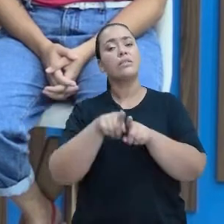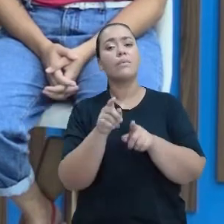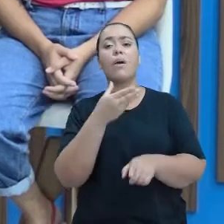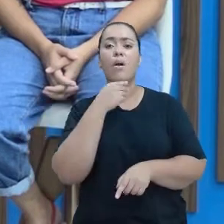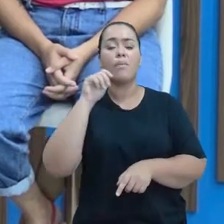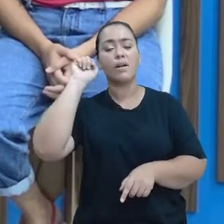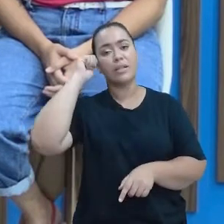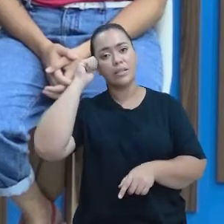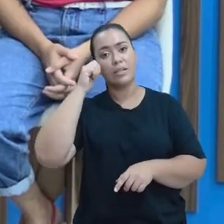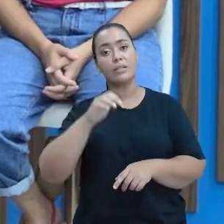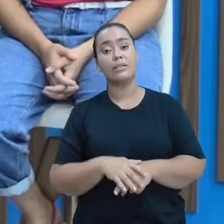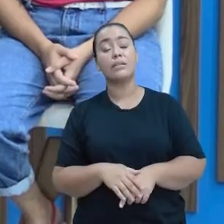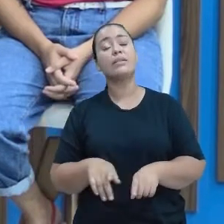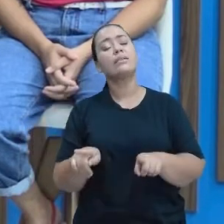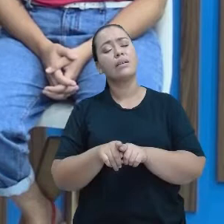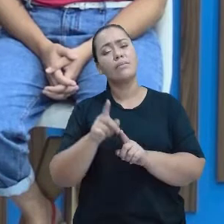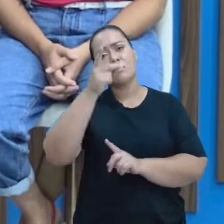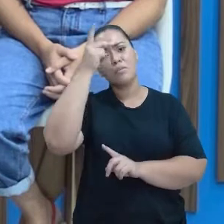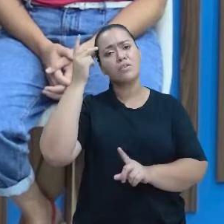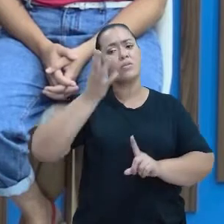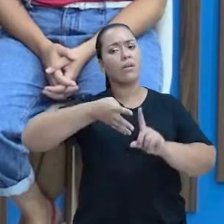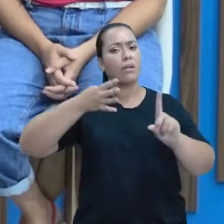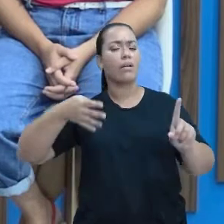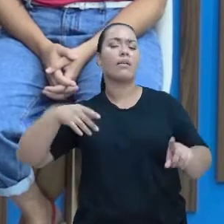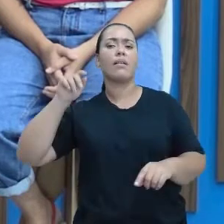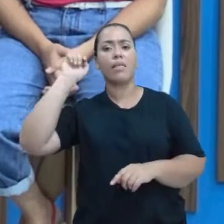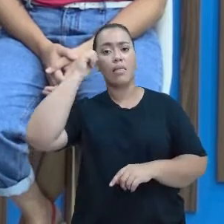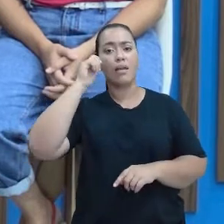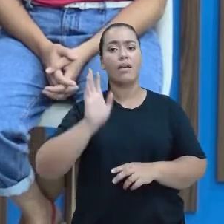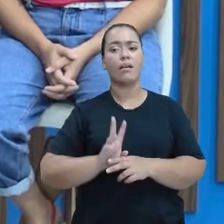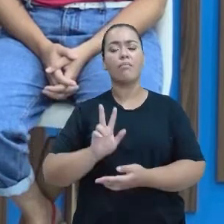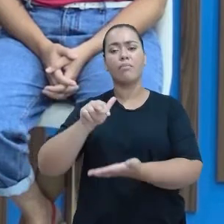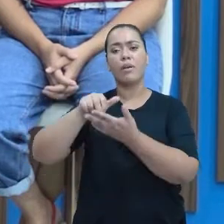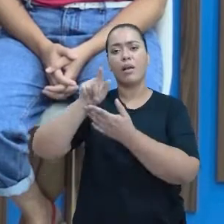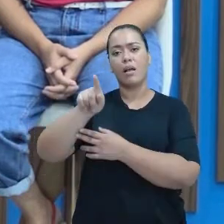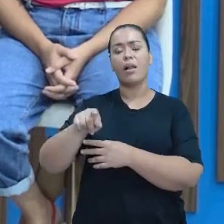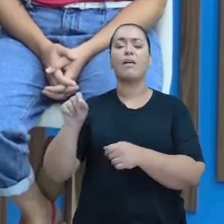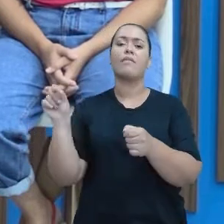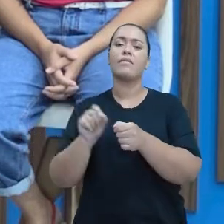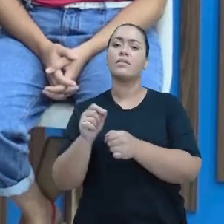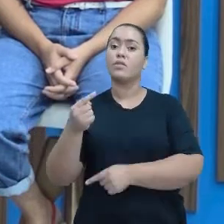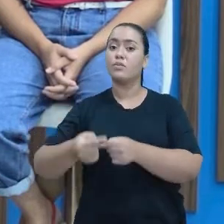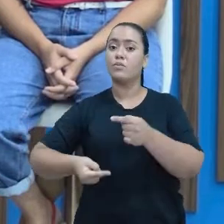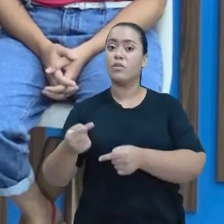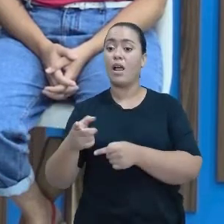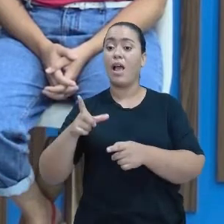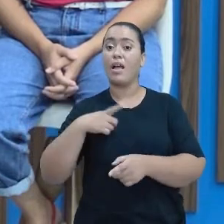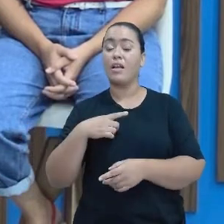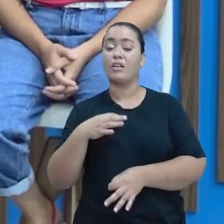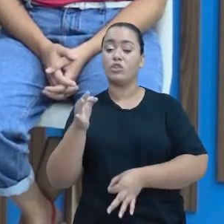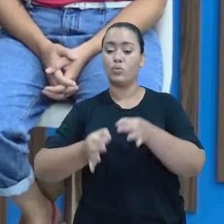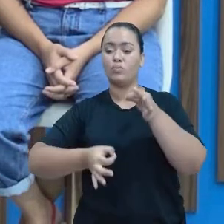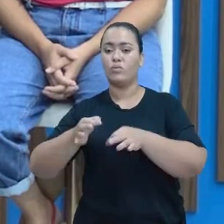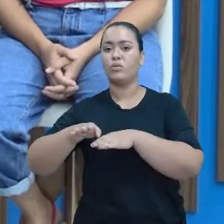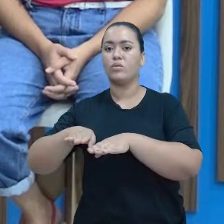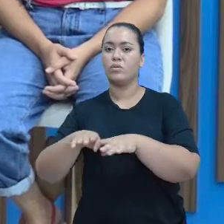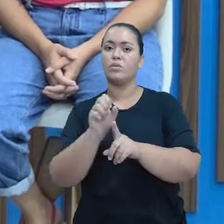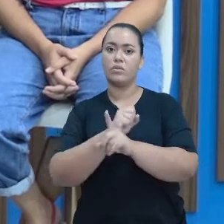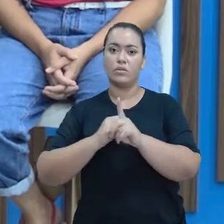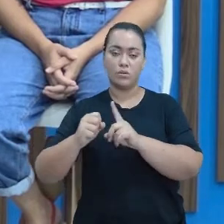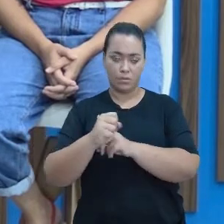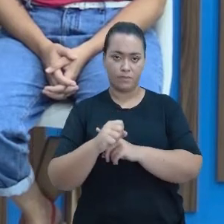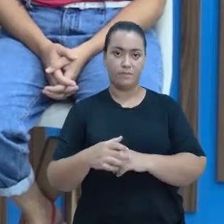negros, pessoas LGBTs negras que estarão lá fazendo política para essa justiça social. Então,